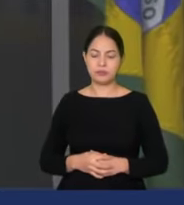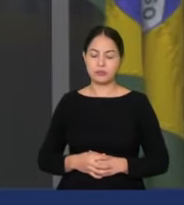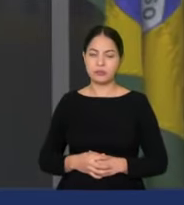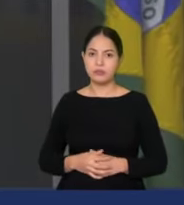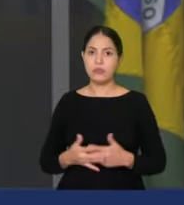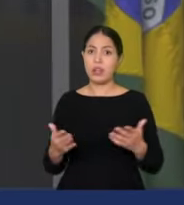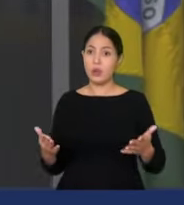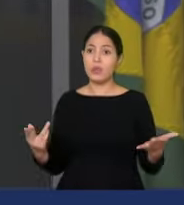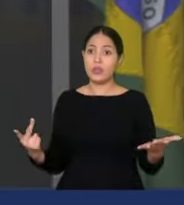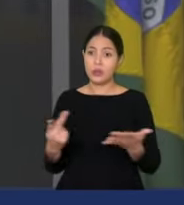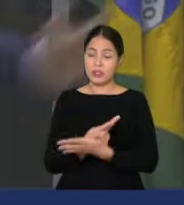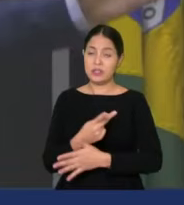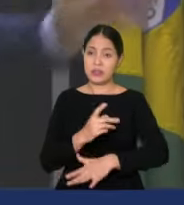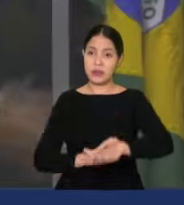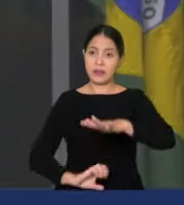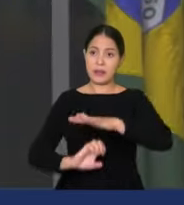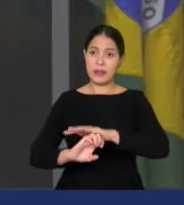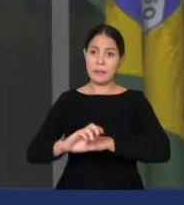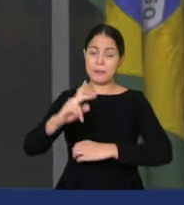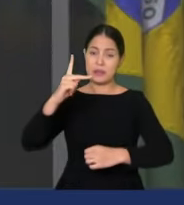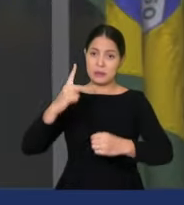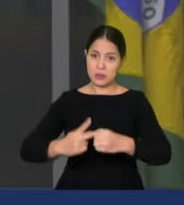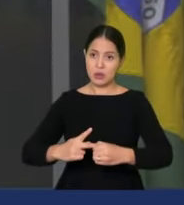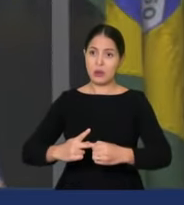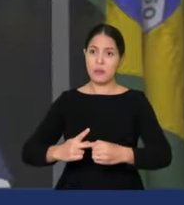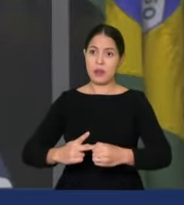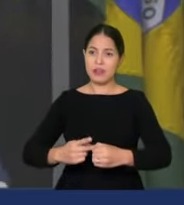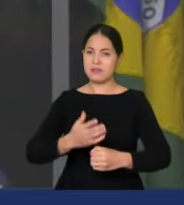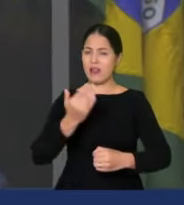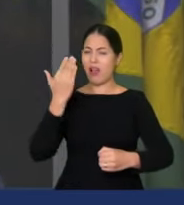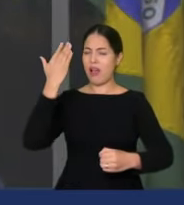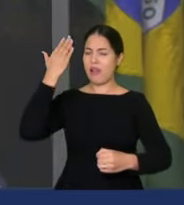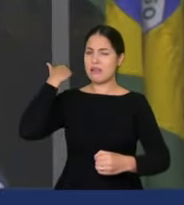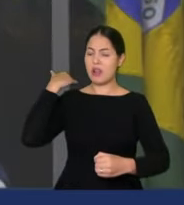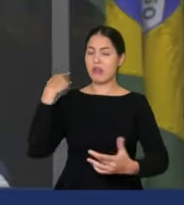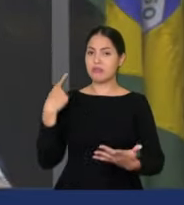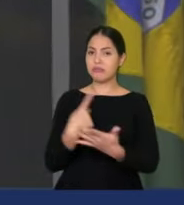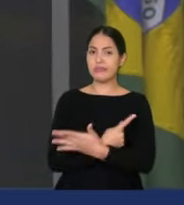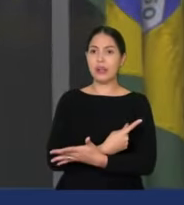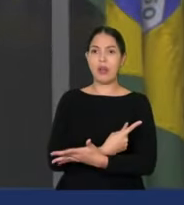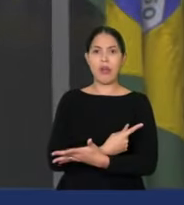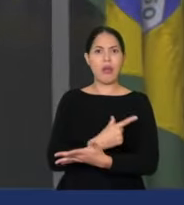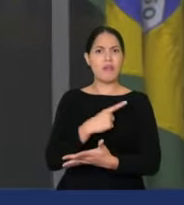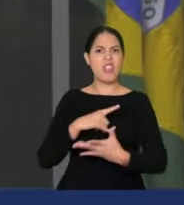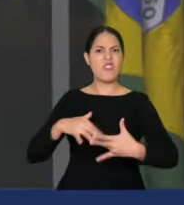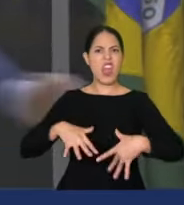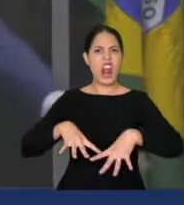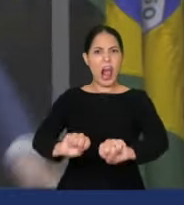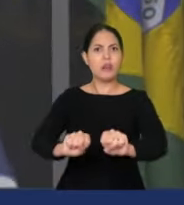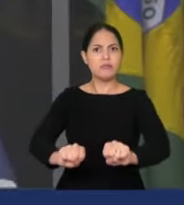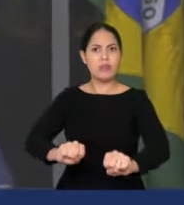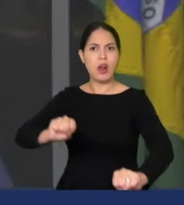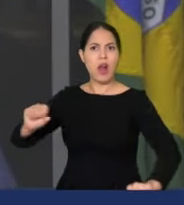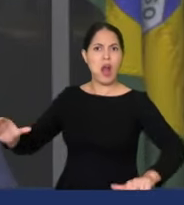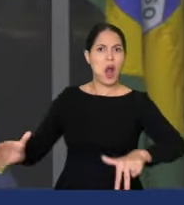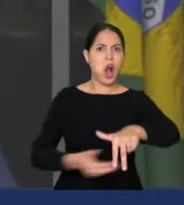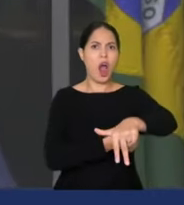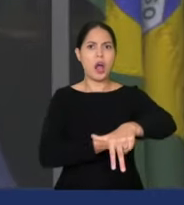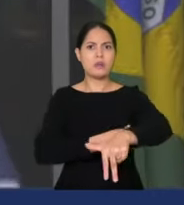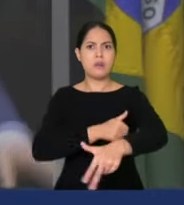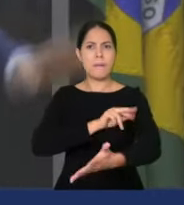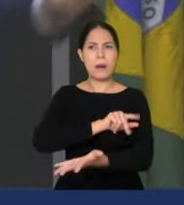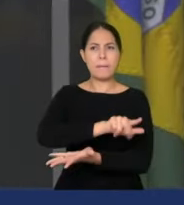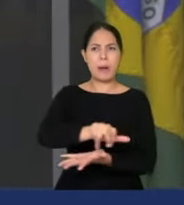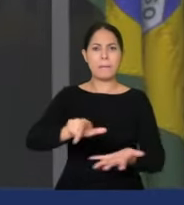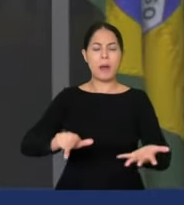foi arrebentada, os acionistas entraram com ações milionárias.